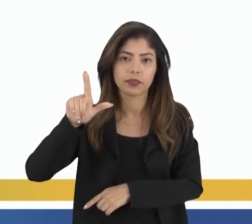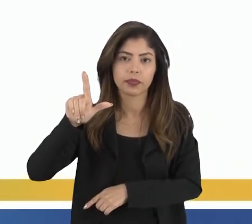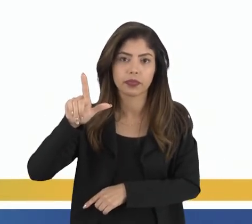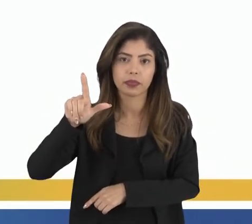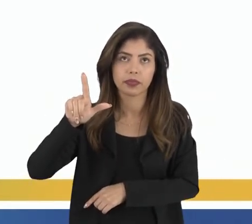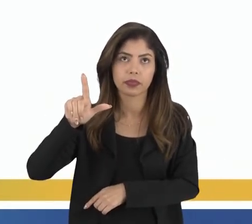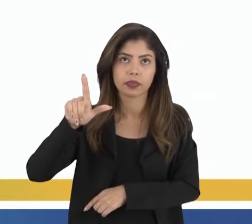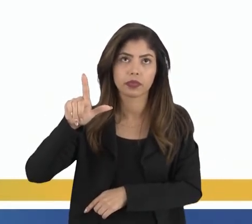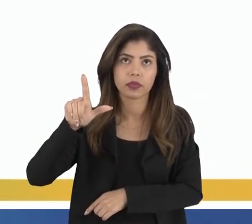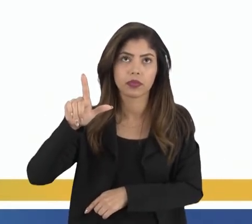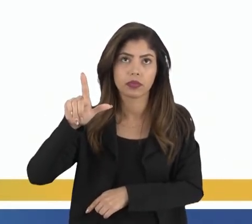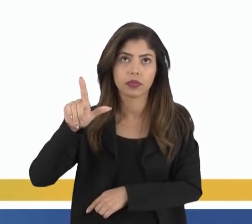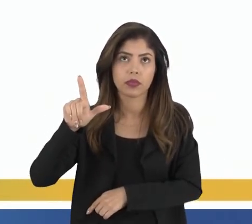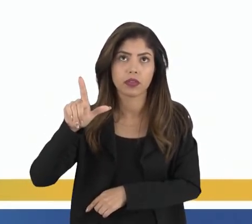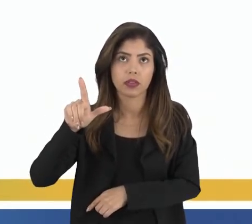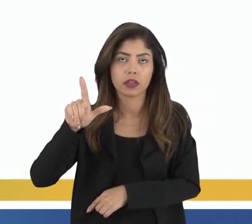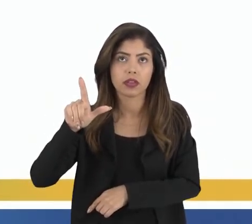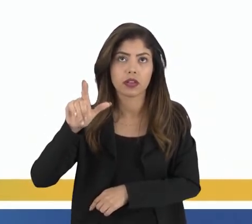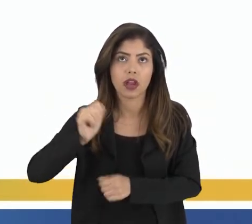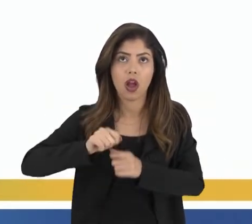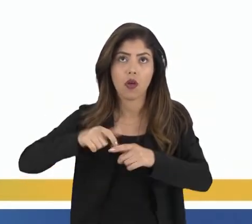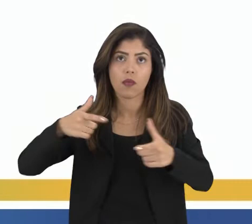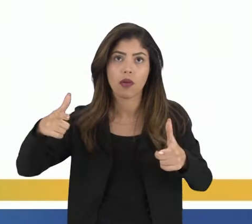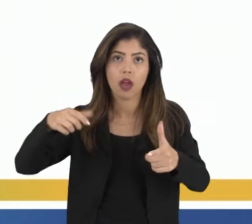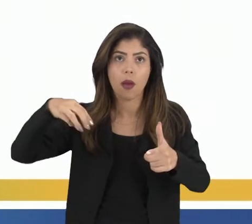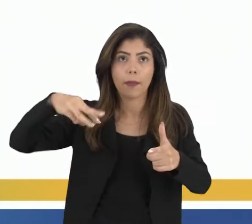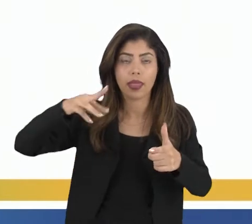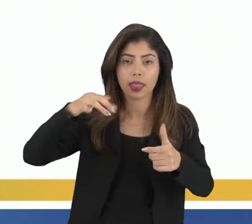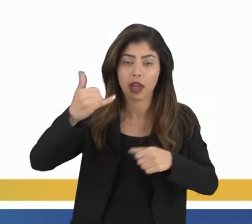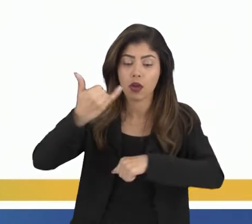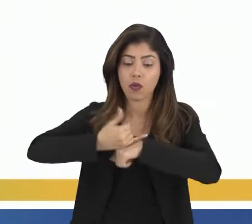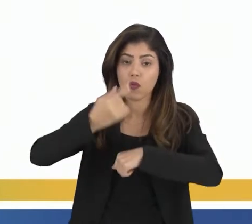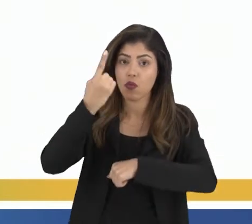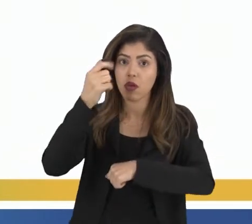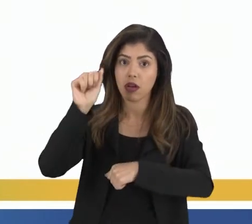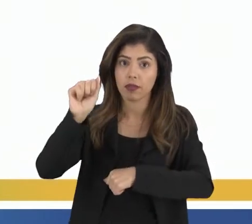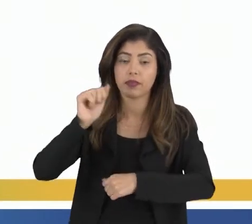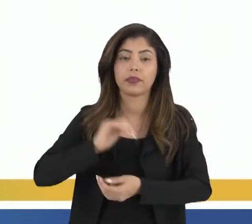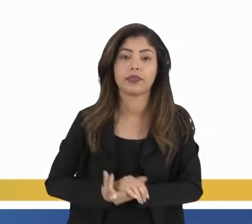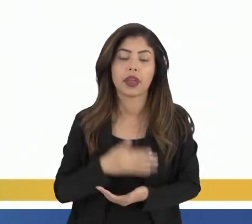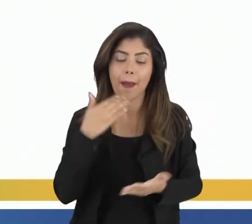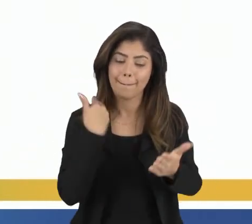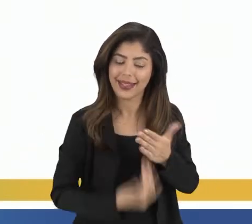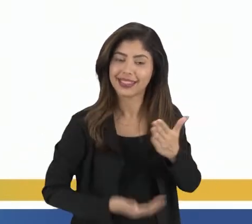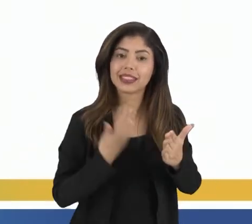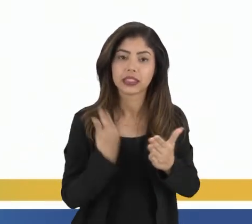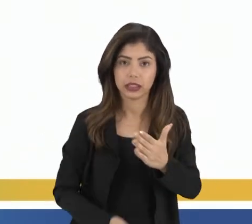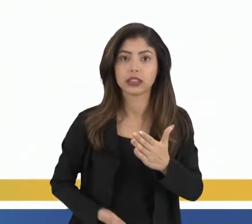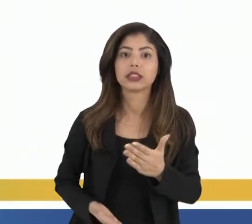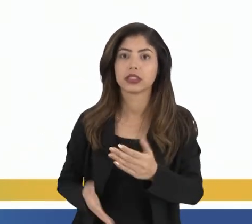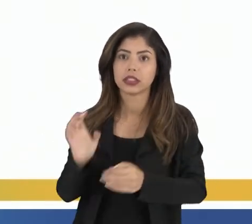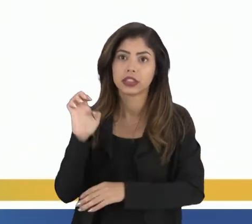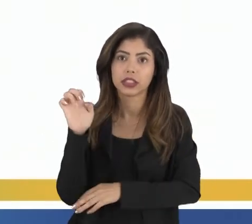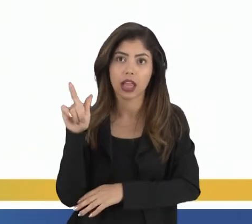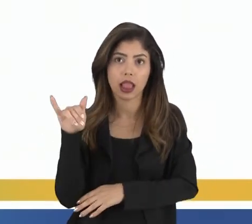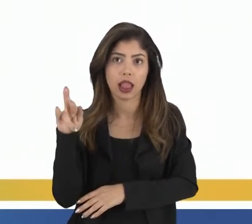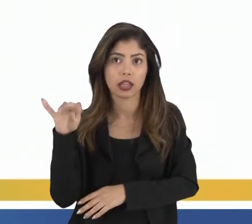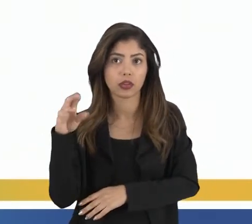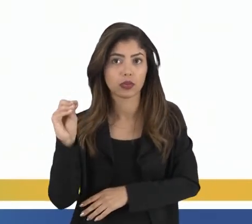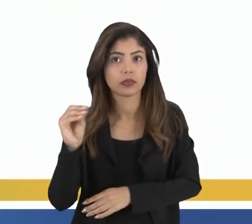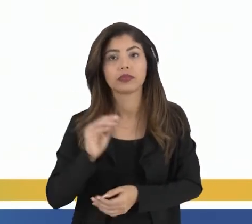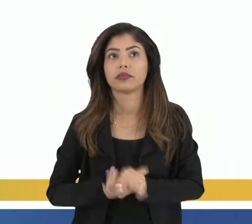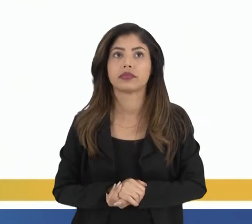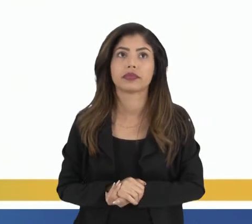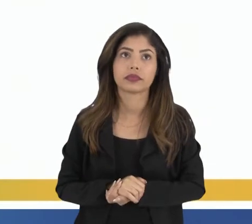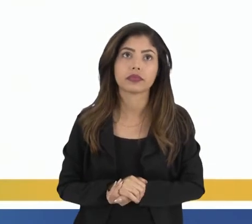símbolo Cl. O sódio é um metal alcalino da família Umar, então ele precisa perder um elétron, e o cloro